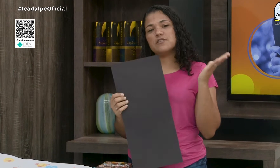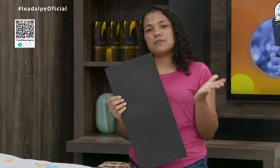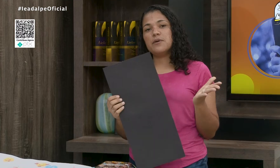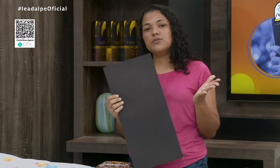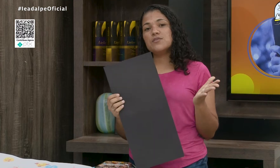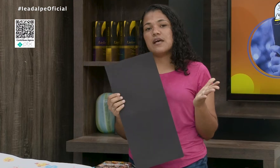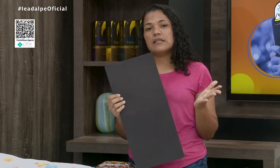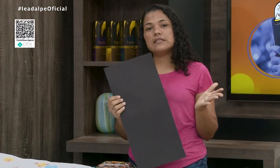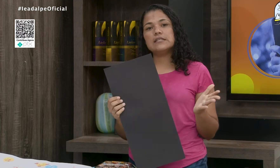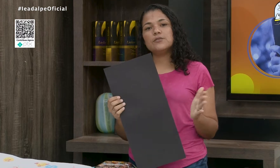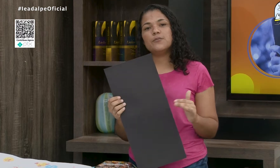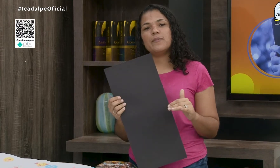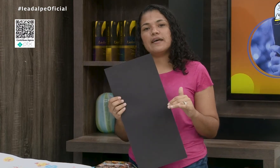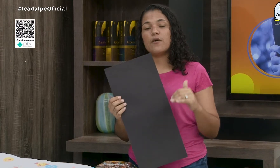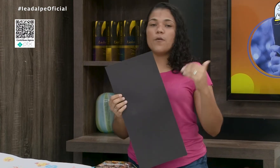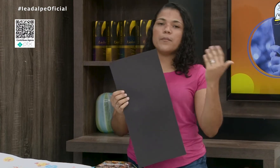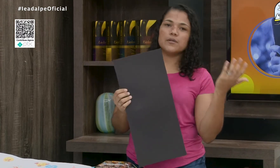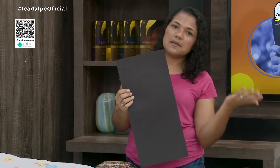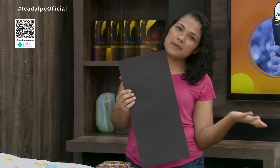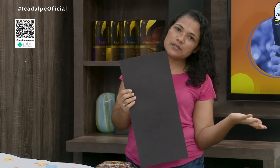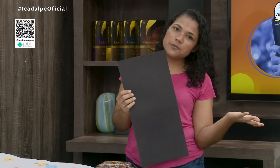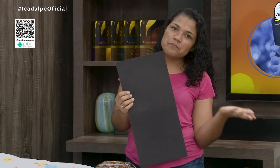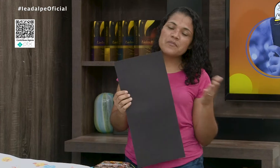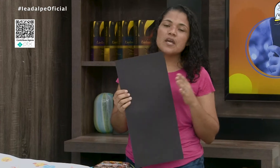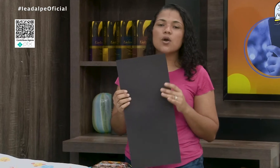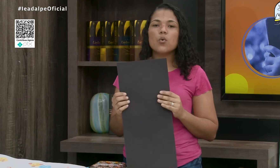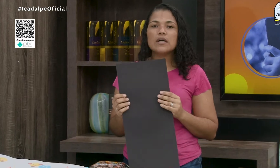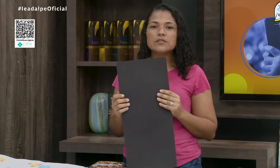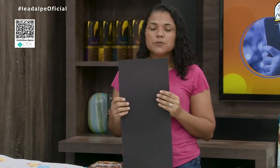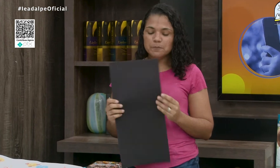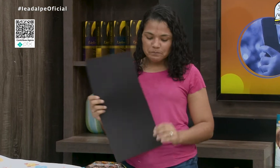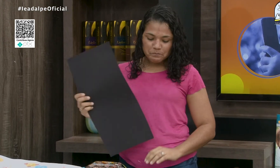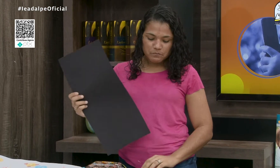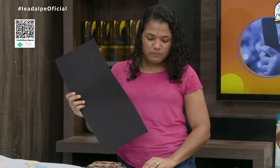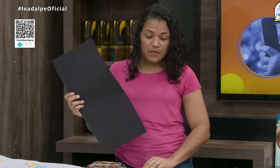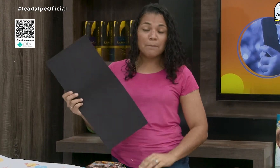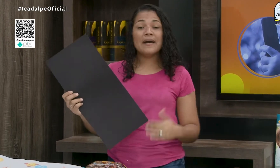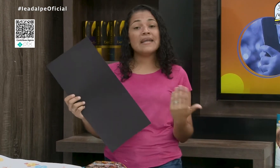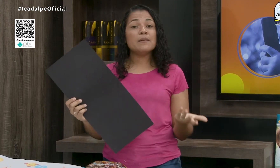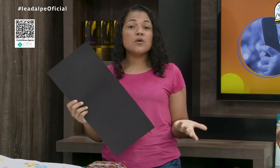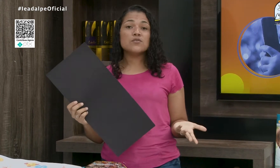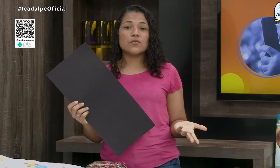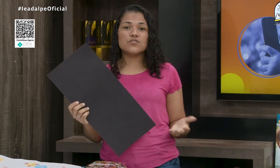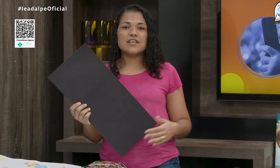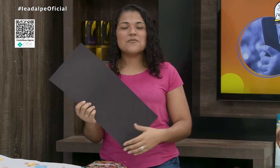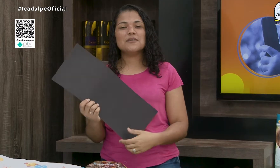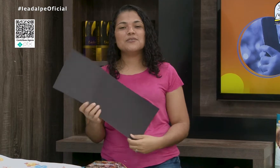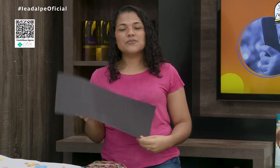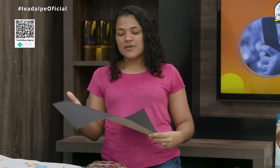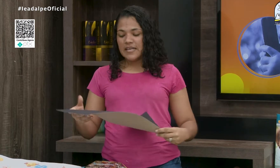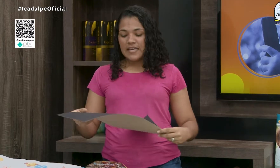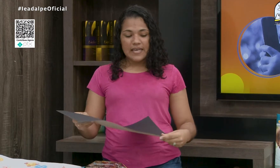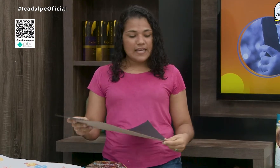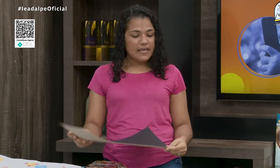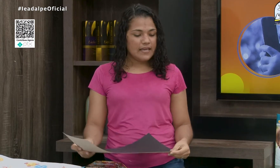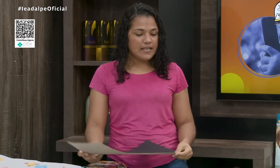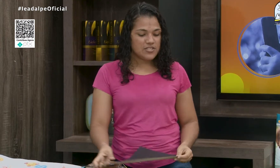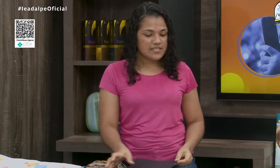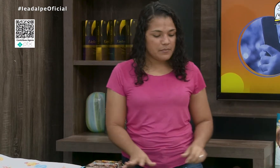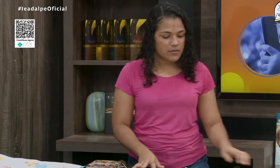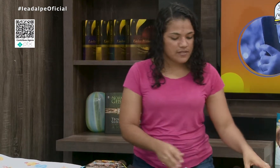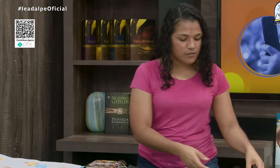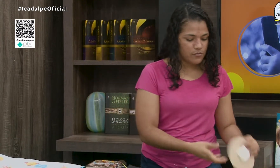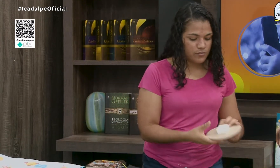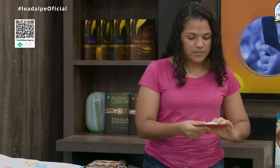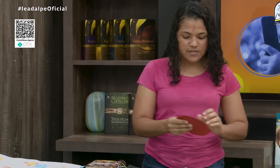que você pode usar tanto para comportamento quanto para emoções, né? Quando a